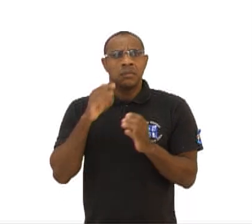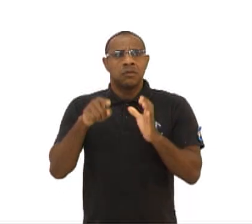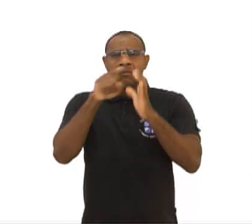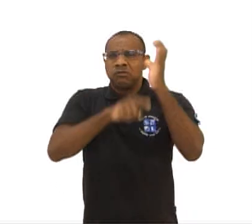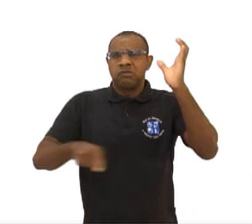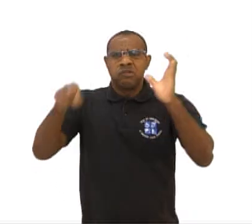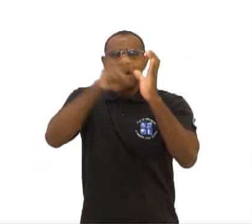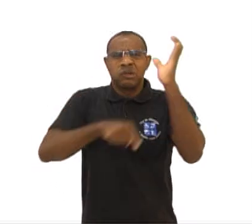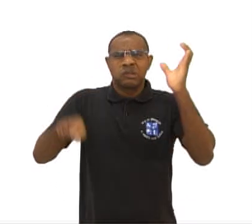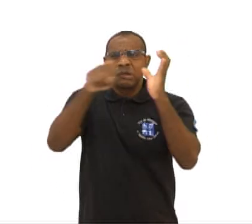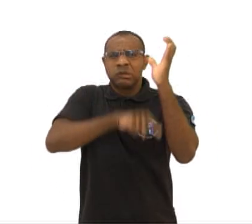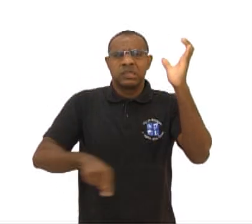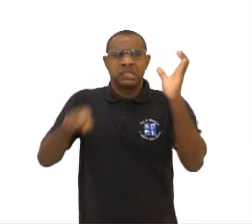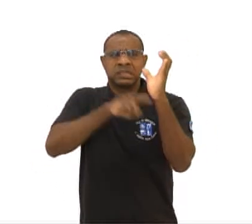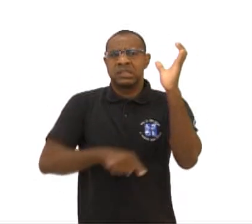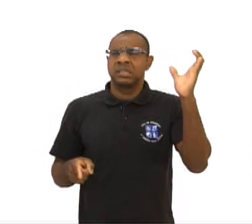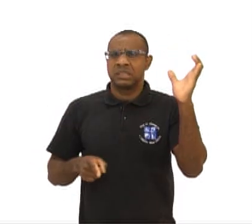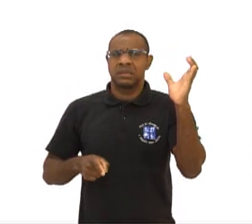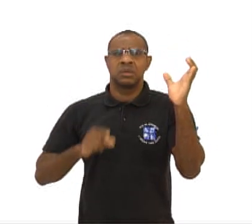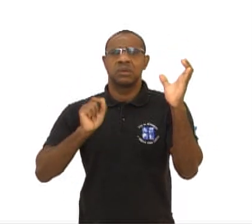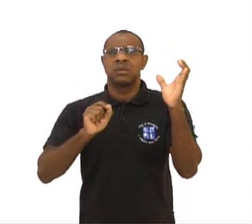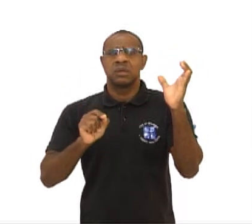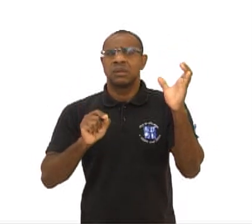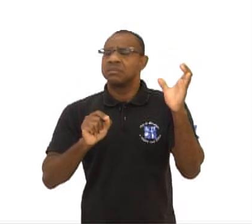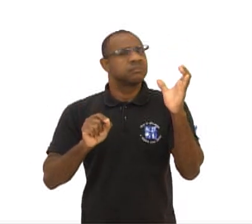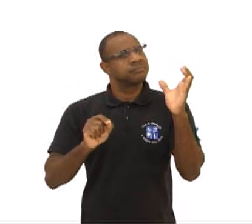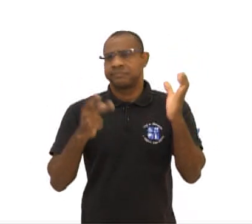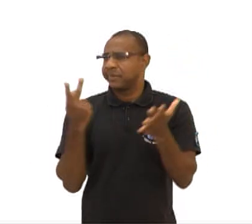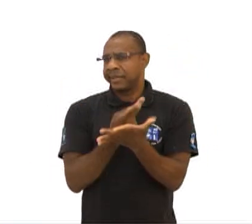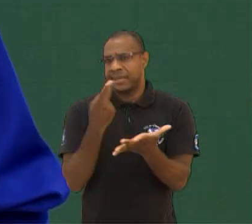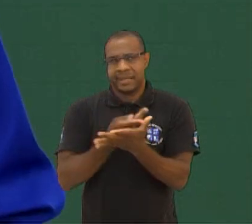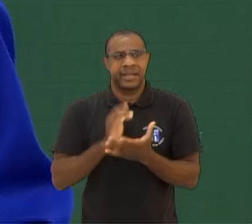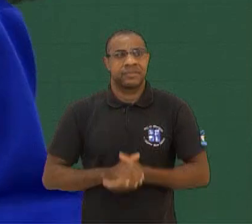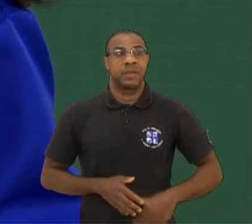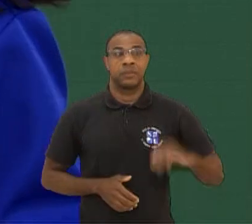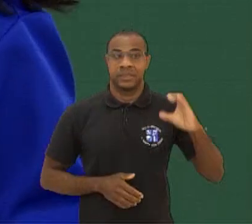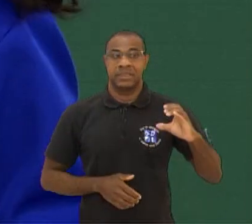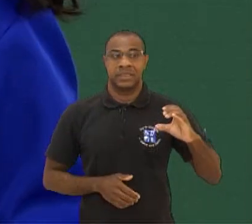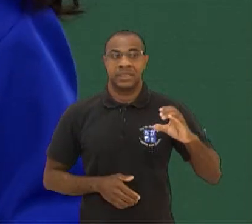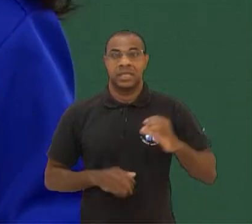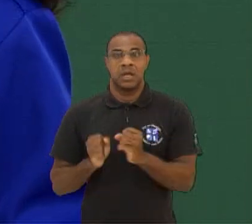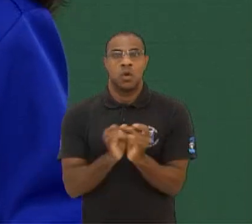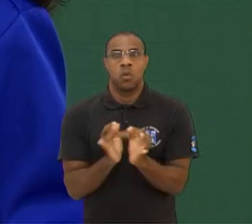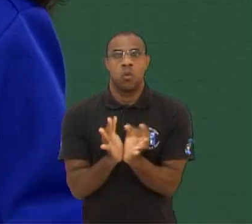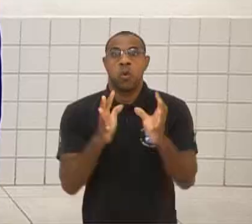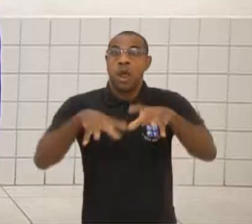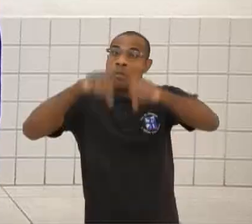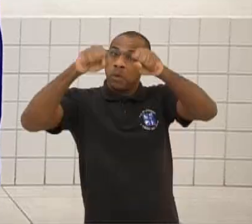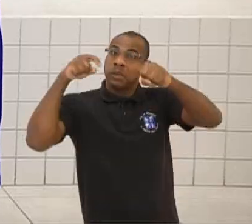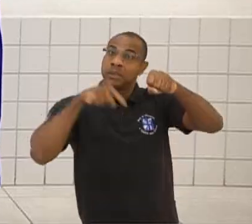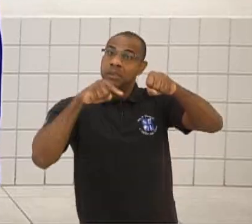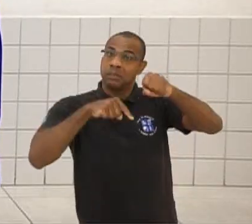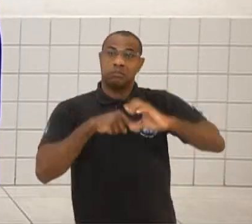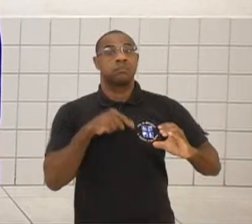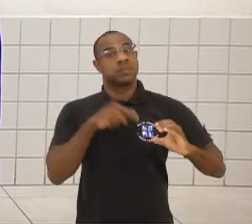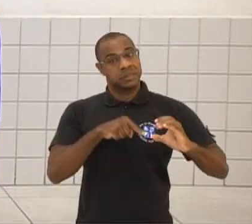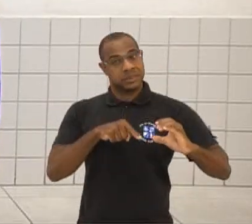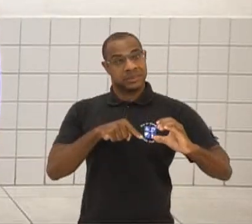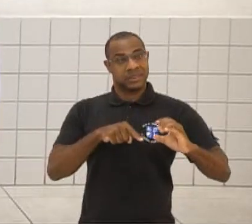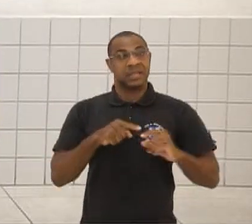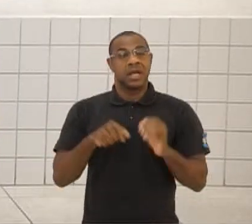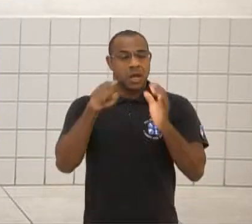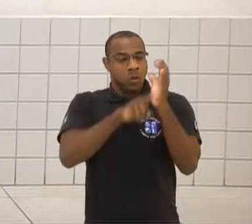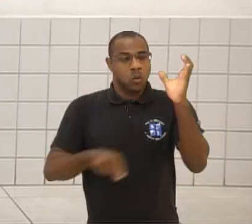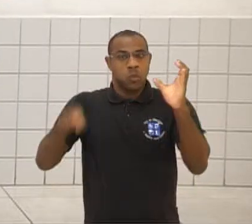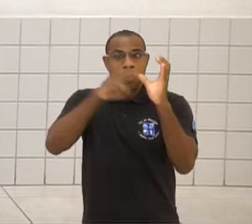é a fotossíntese, né, pessoal? É o processo da ebulição. Por quê? Fala aí, Prof. Beth. Sim. Lembrando que